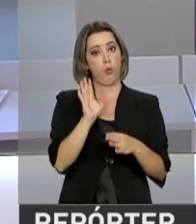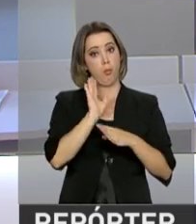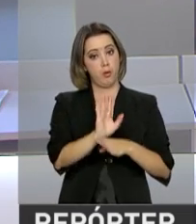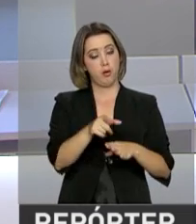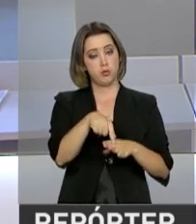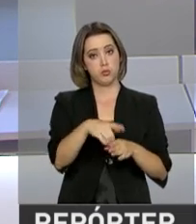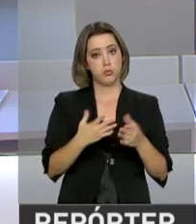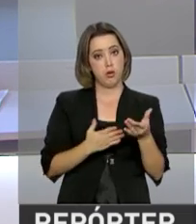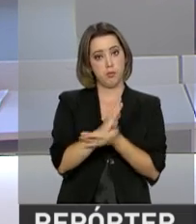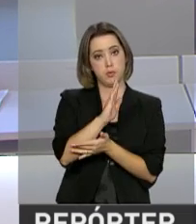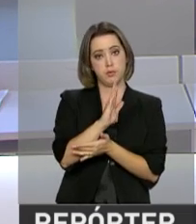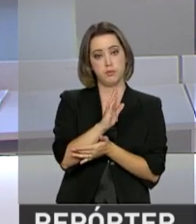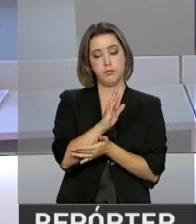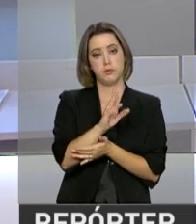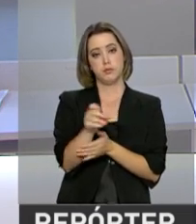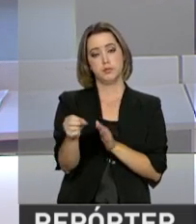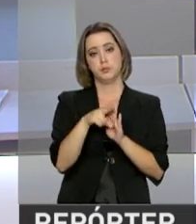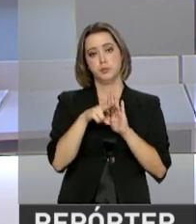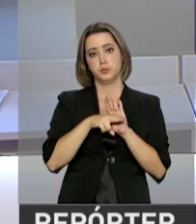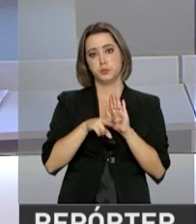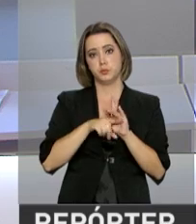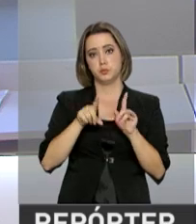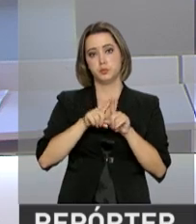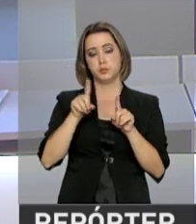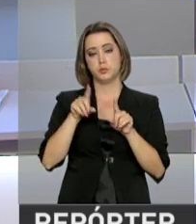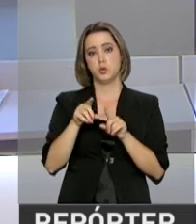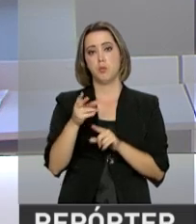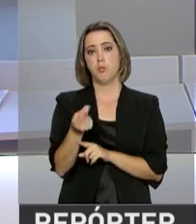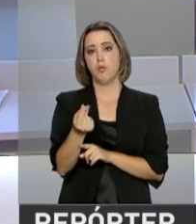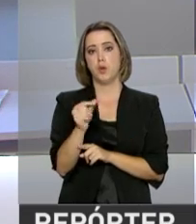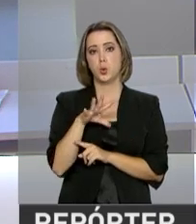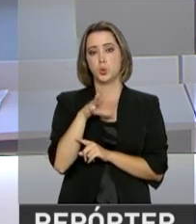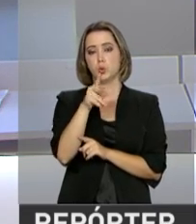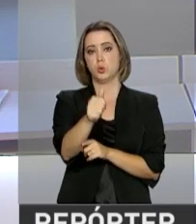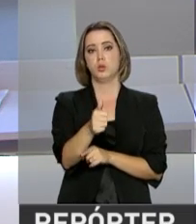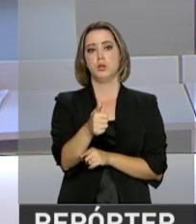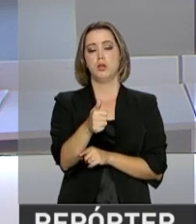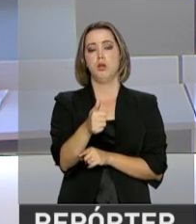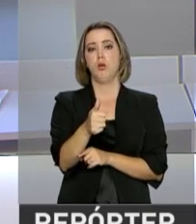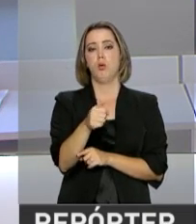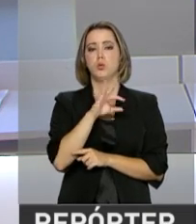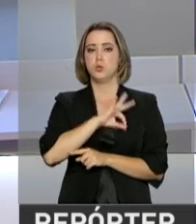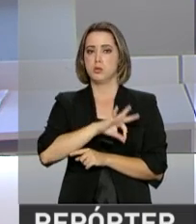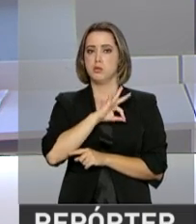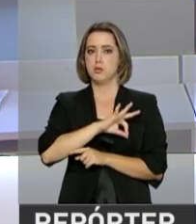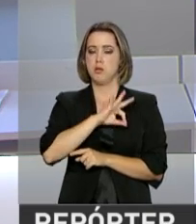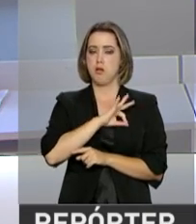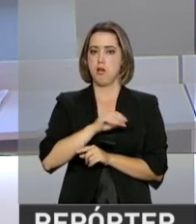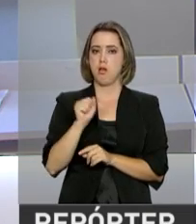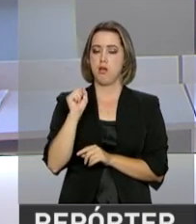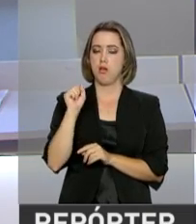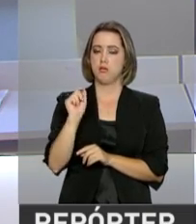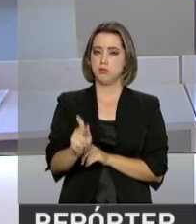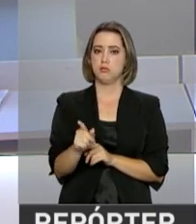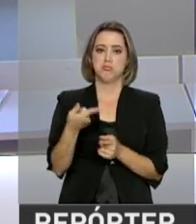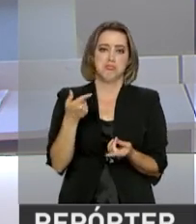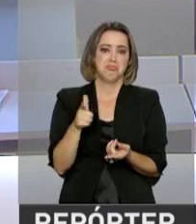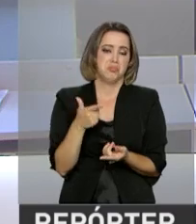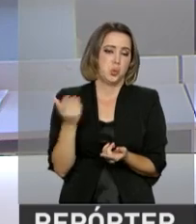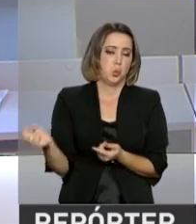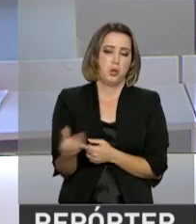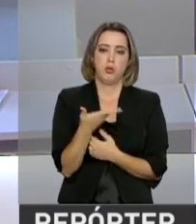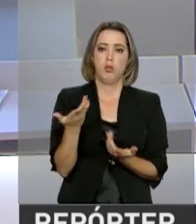a reforma. Sobre a integralidade da aposentadoria, Arthur Oliveira Maia disse que a proposta apresentada agora não